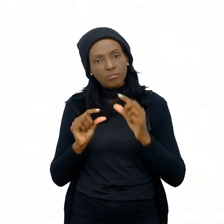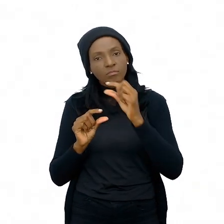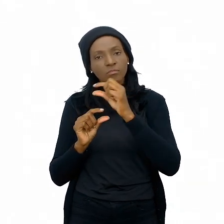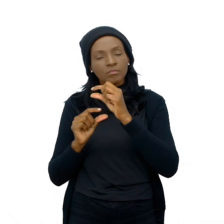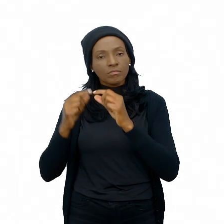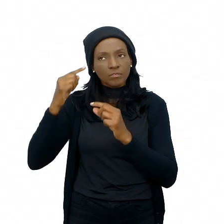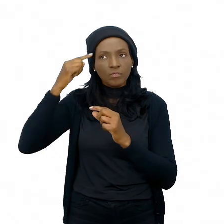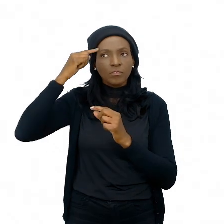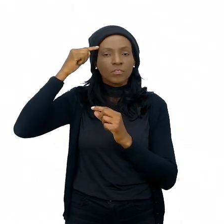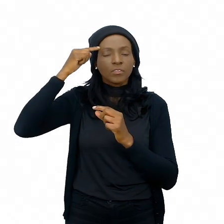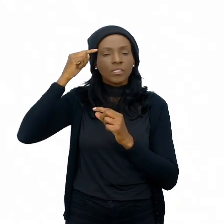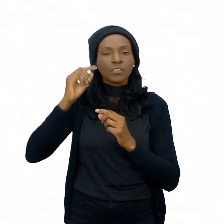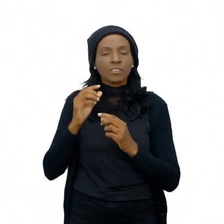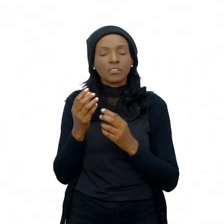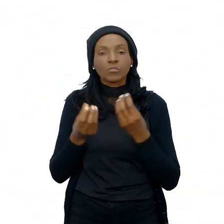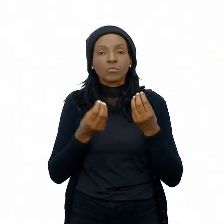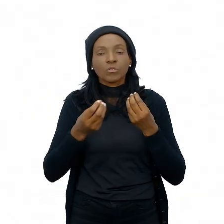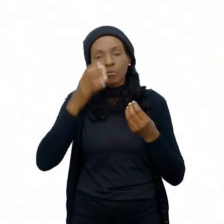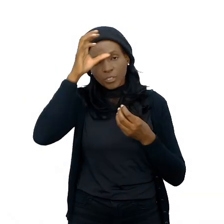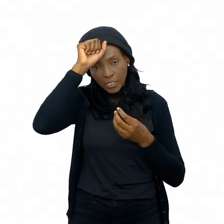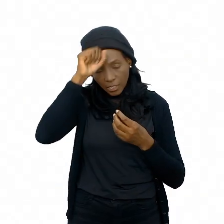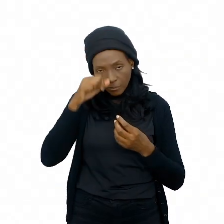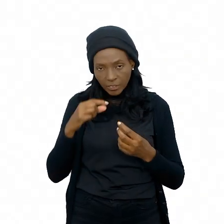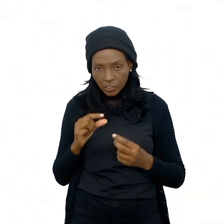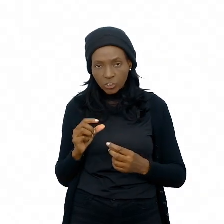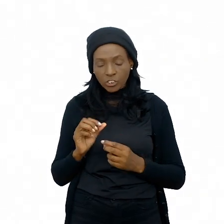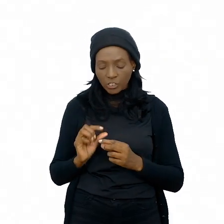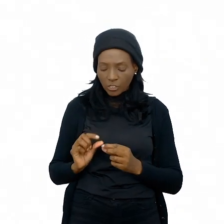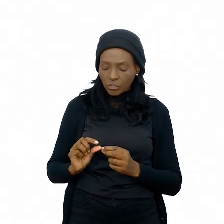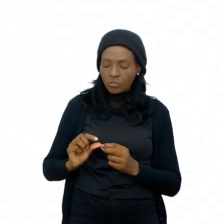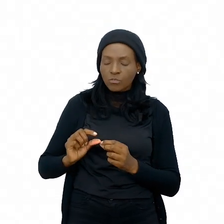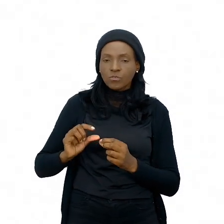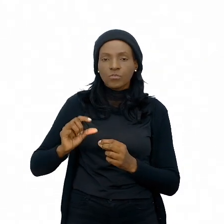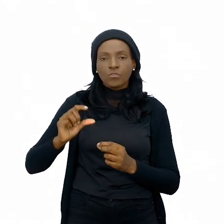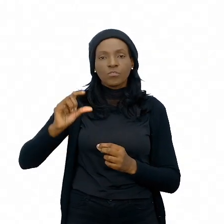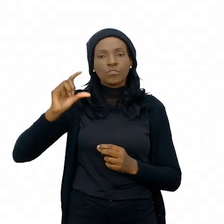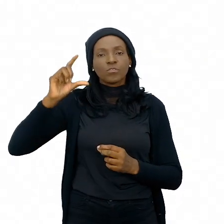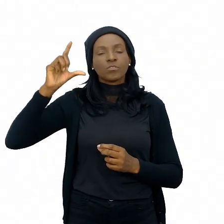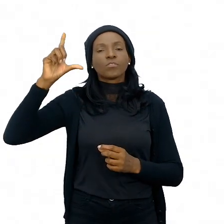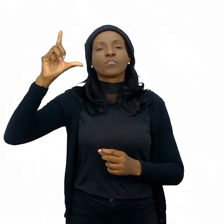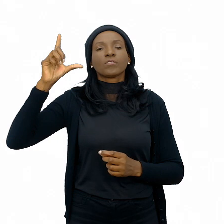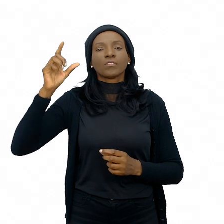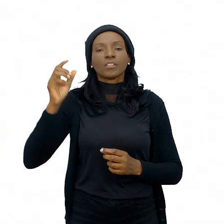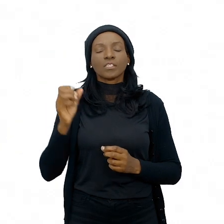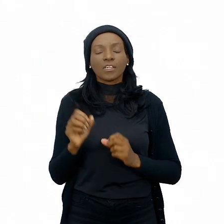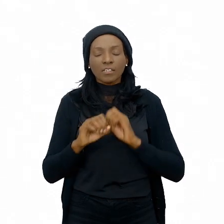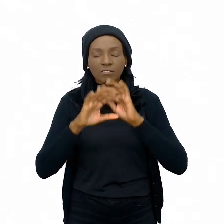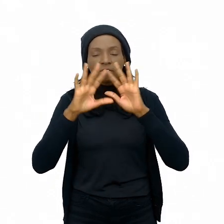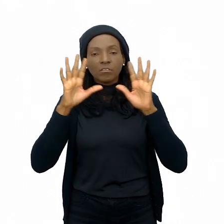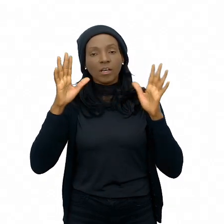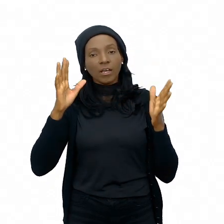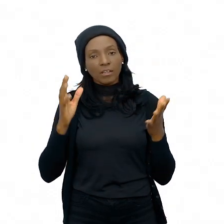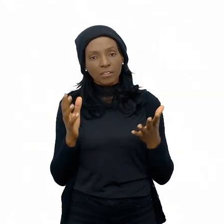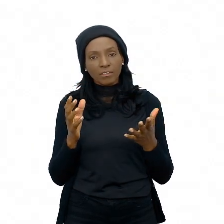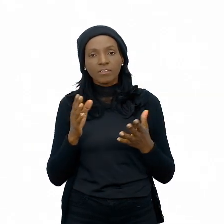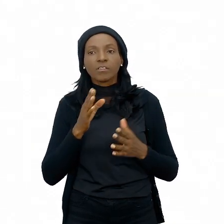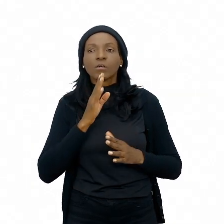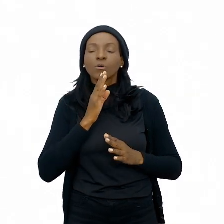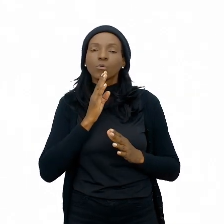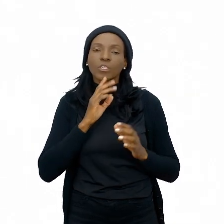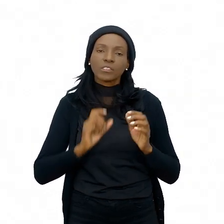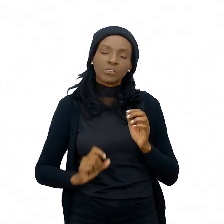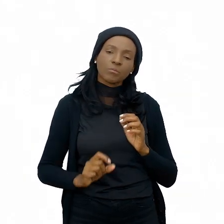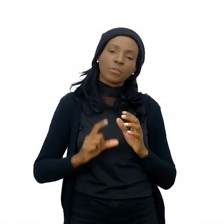pensando na aprendizagem em espiral e vou se apropriando dos